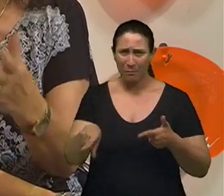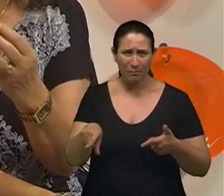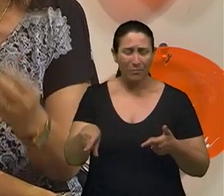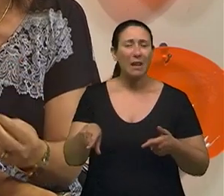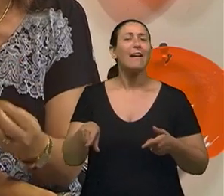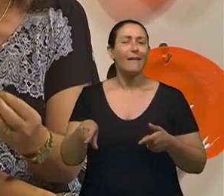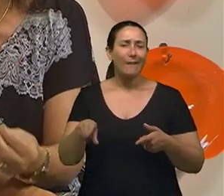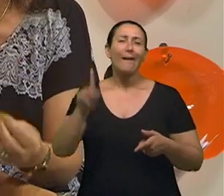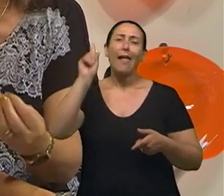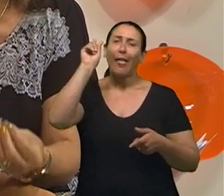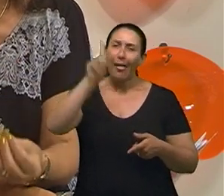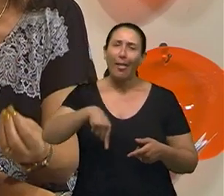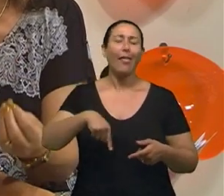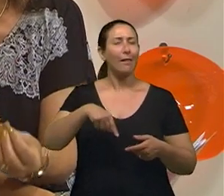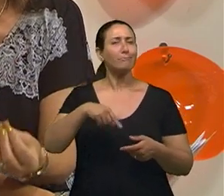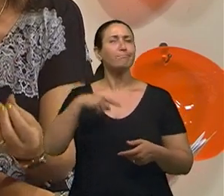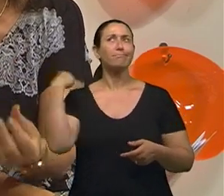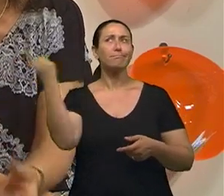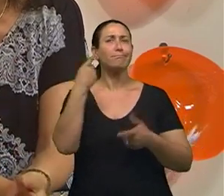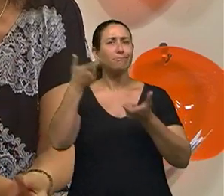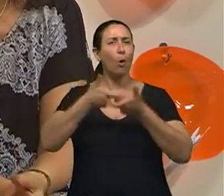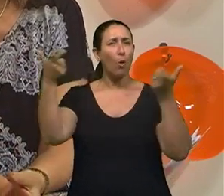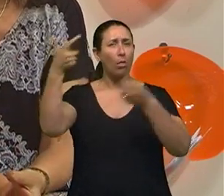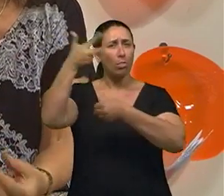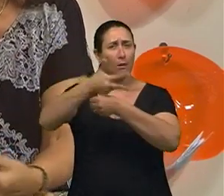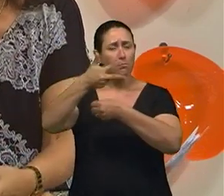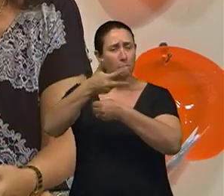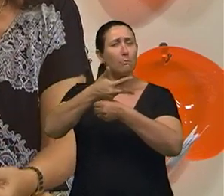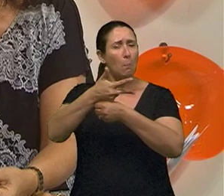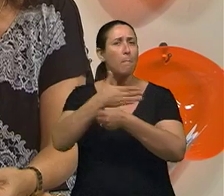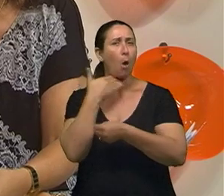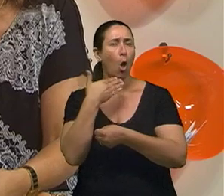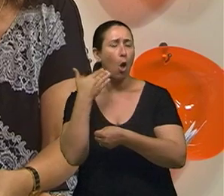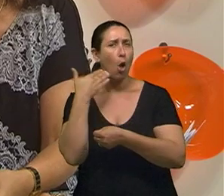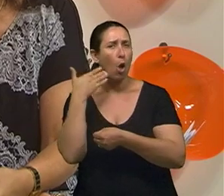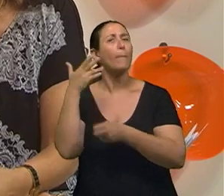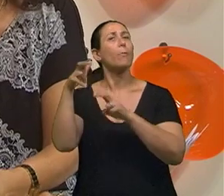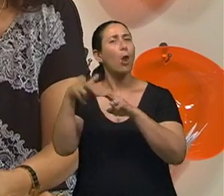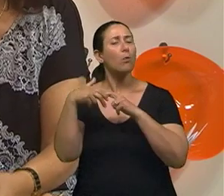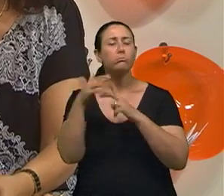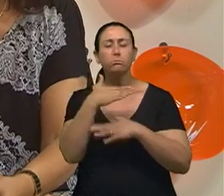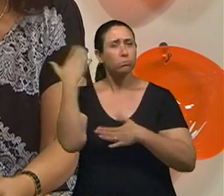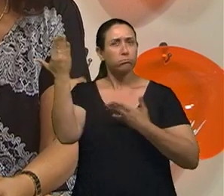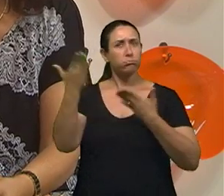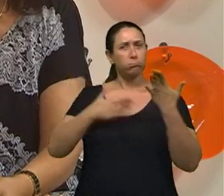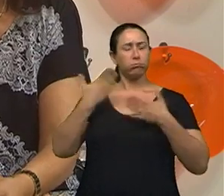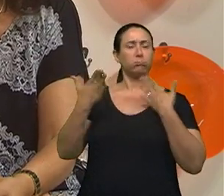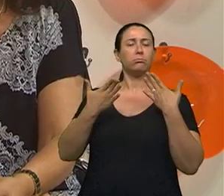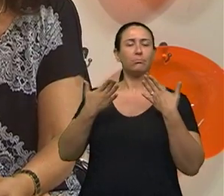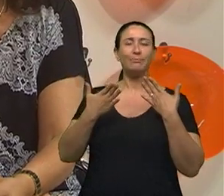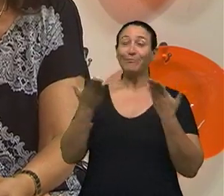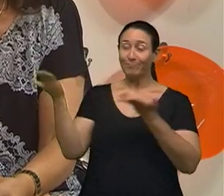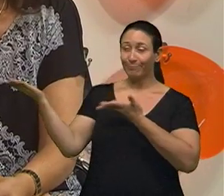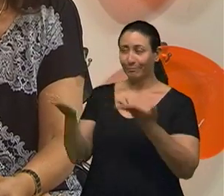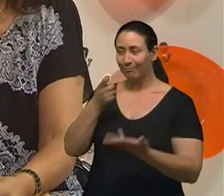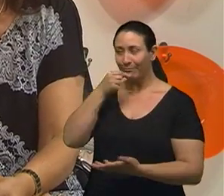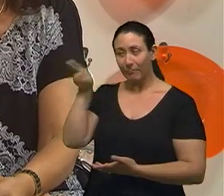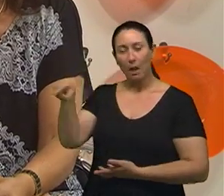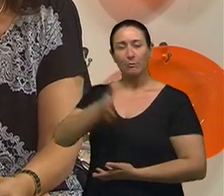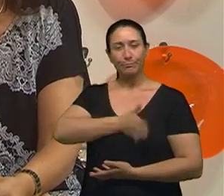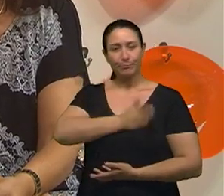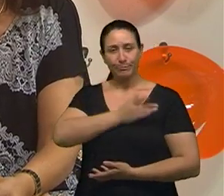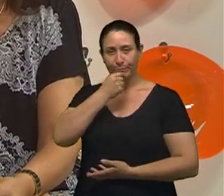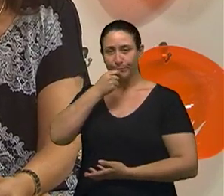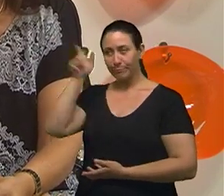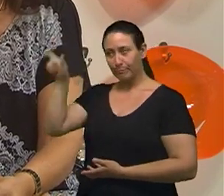considerada a terceira morte súbita em idosos no mundo o nosso convidado a partir de agora é o médico cirurgião cardiovascular do Hospital